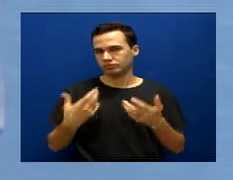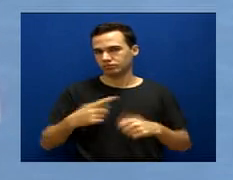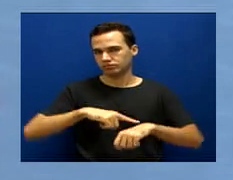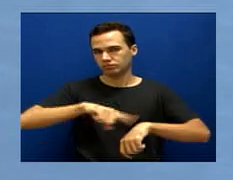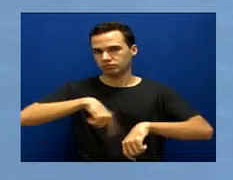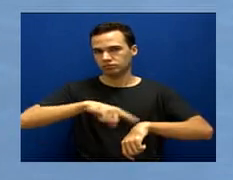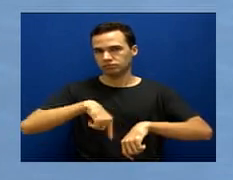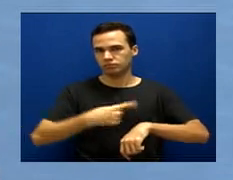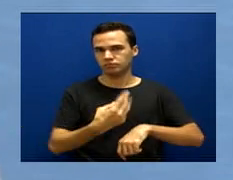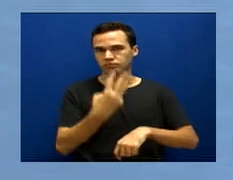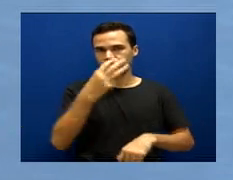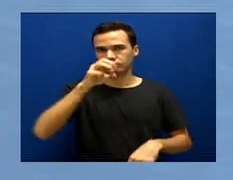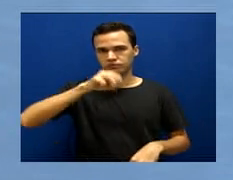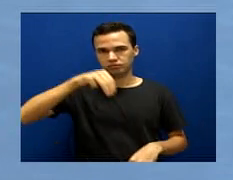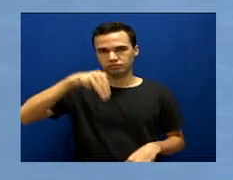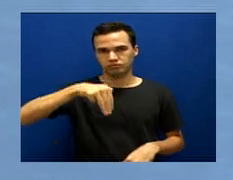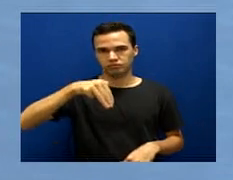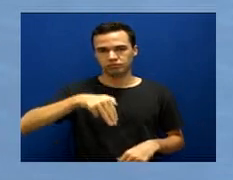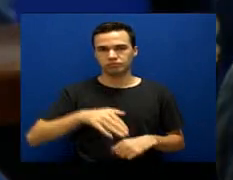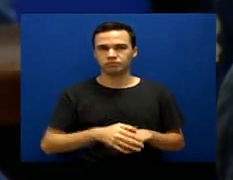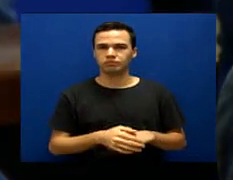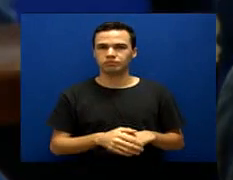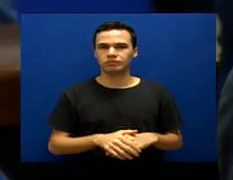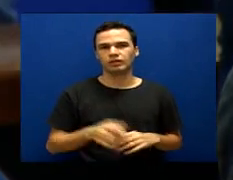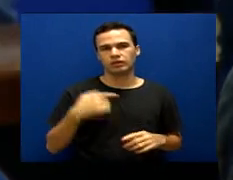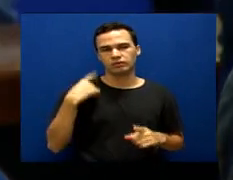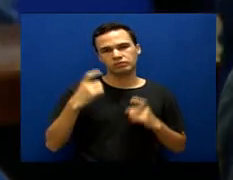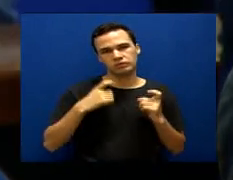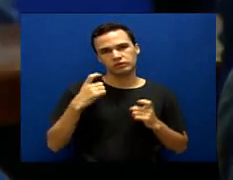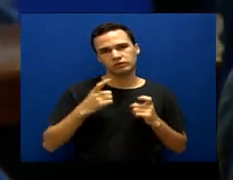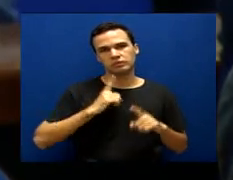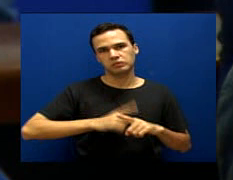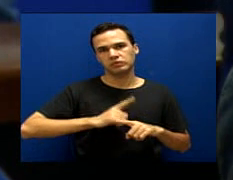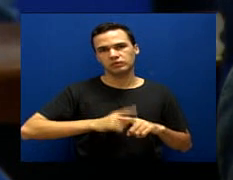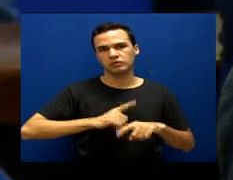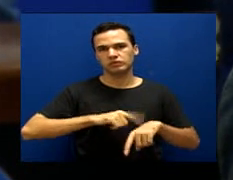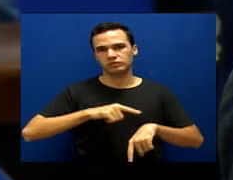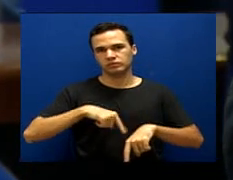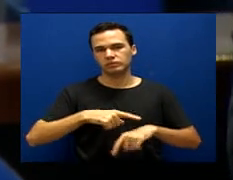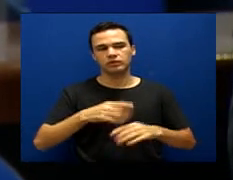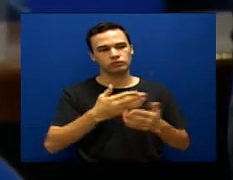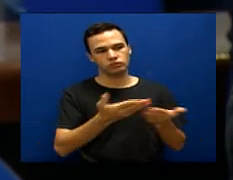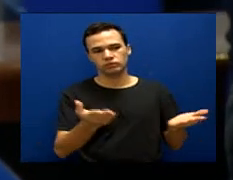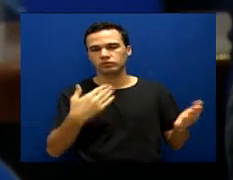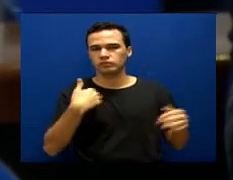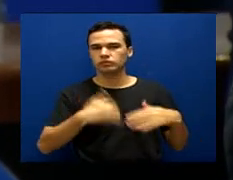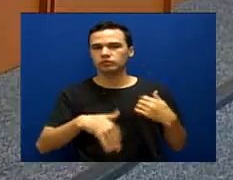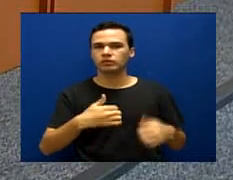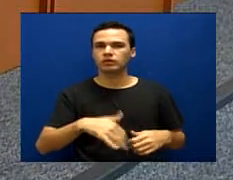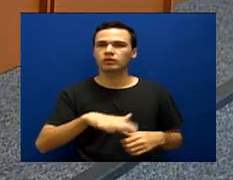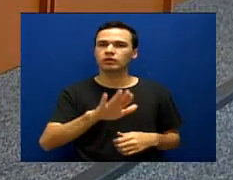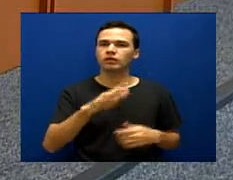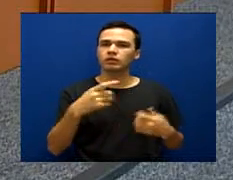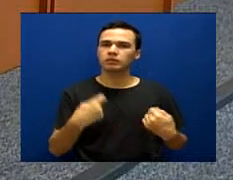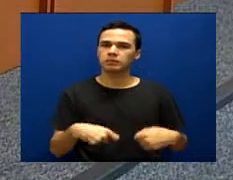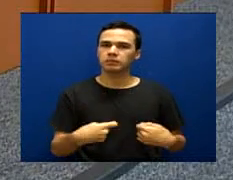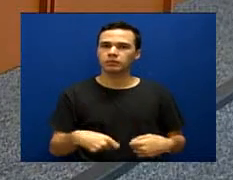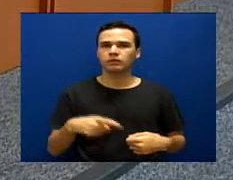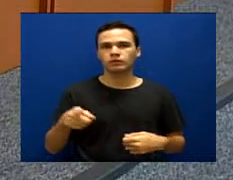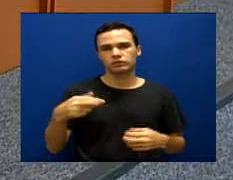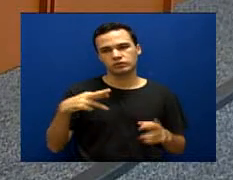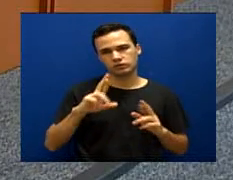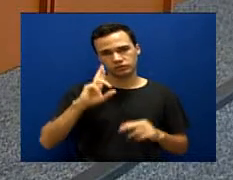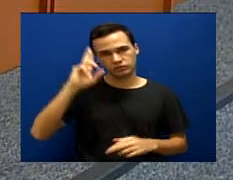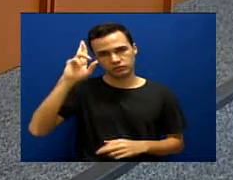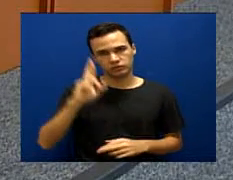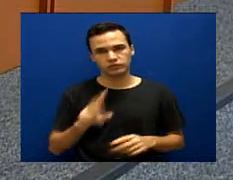hora, só uma hora? Não, não, brincando, estou preocupado, porque realmente vou ter que ouvir a sociedade. Mas é fundamental, organizada. Viu, João? Você representa